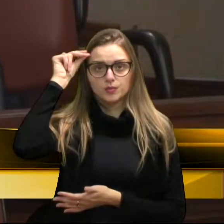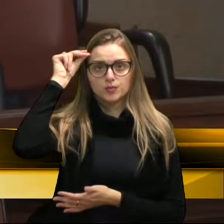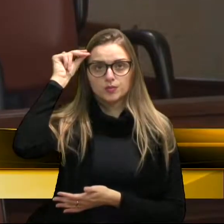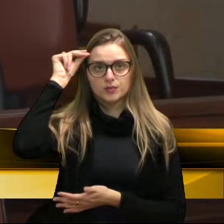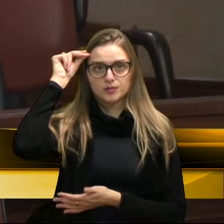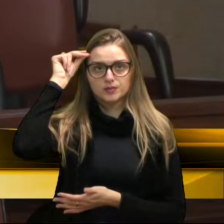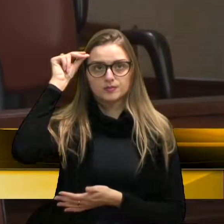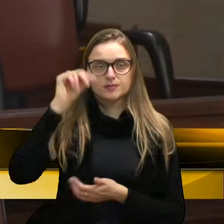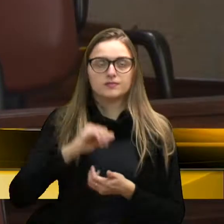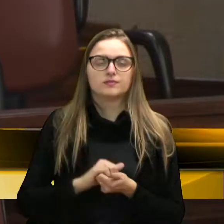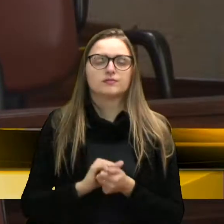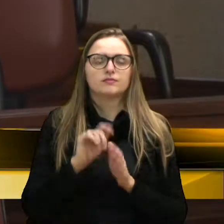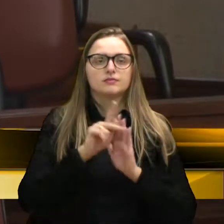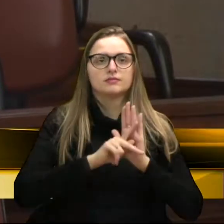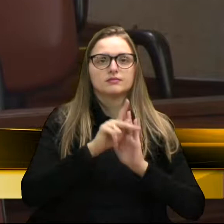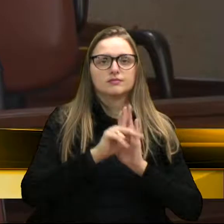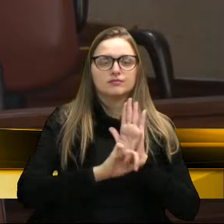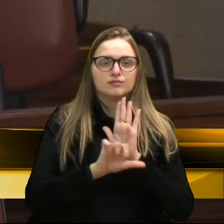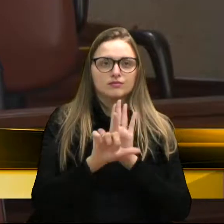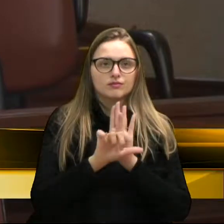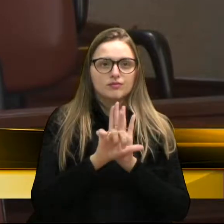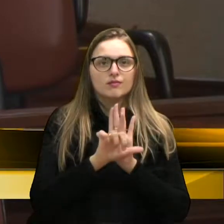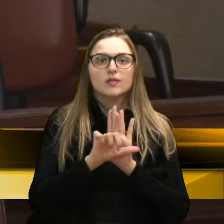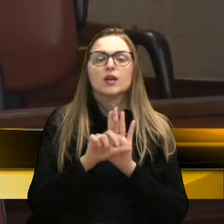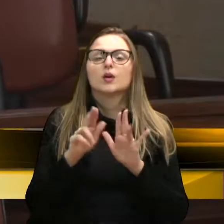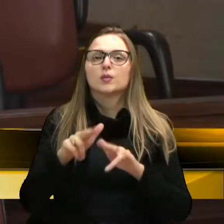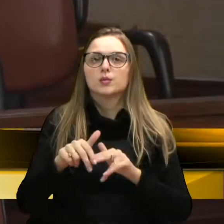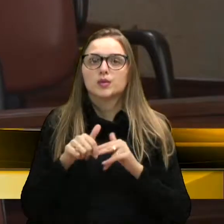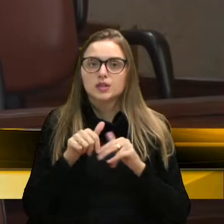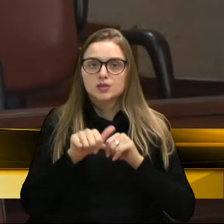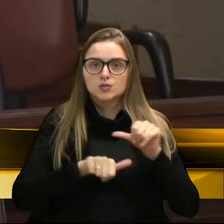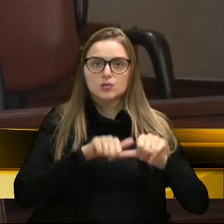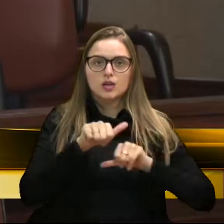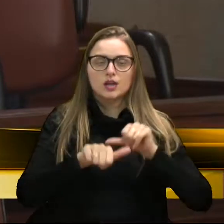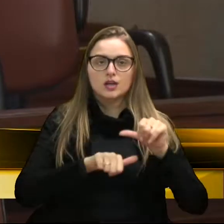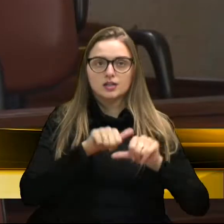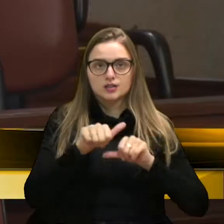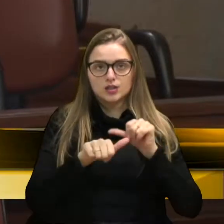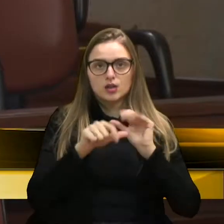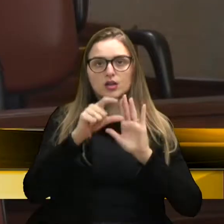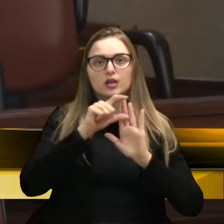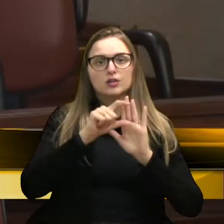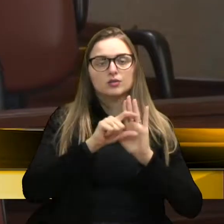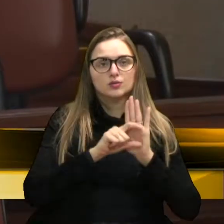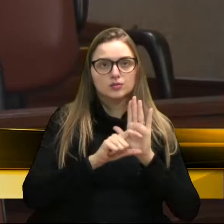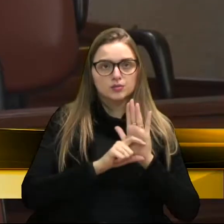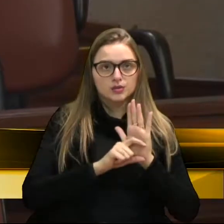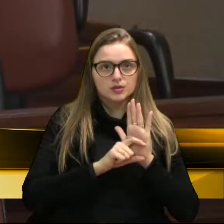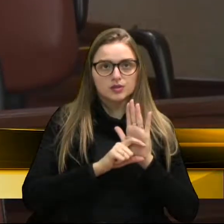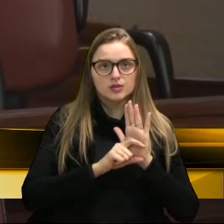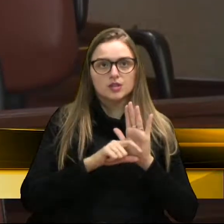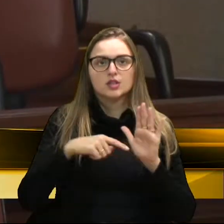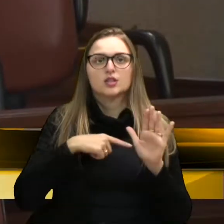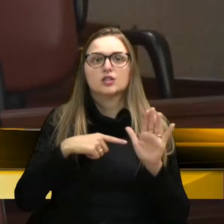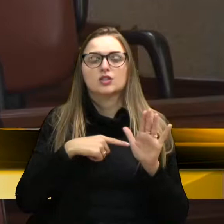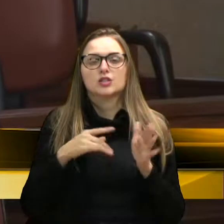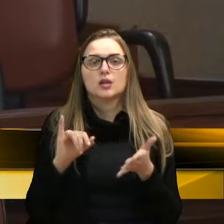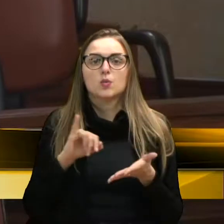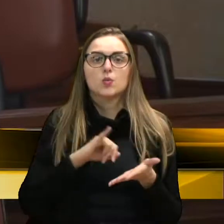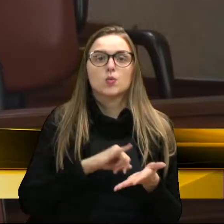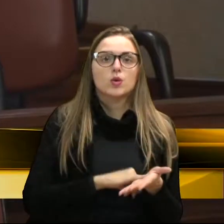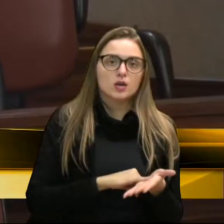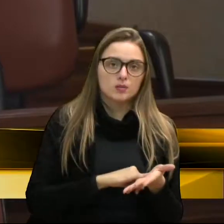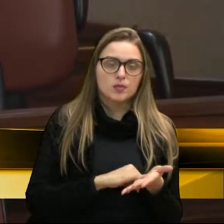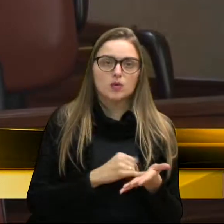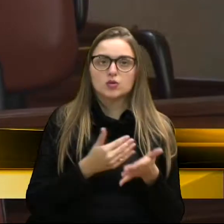o presente projeto de lei, tendo em vista a alteração do parâmetro utilizado pela aferição do imposto sobre serviços